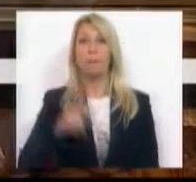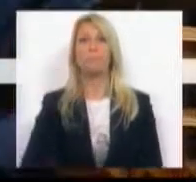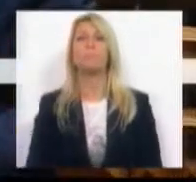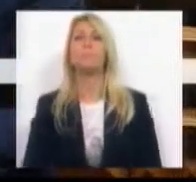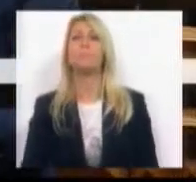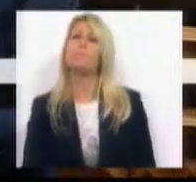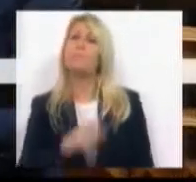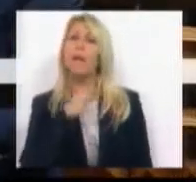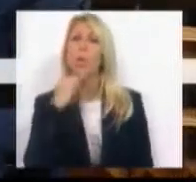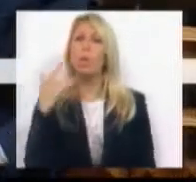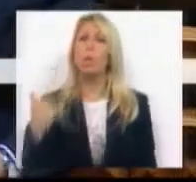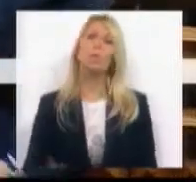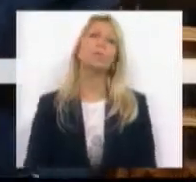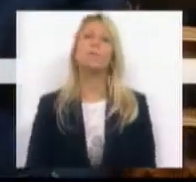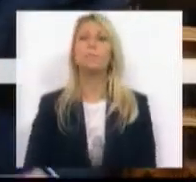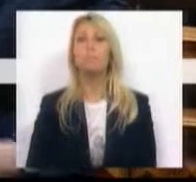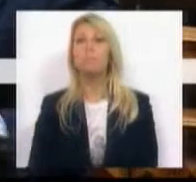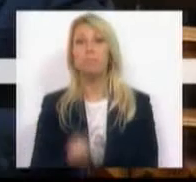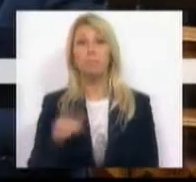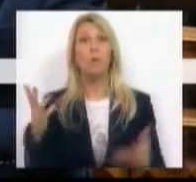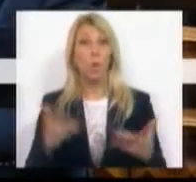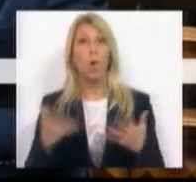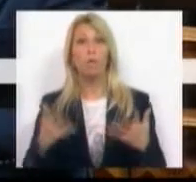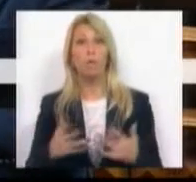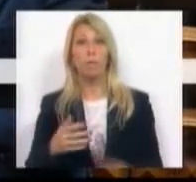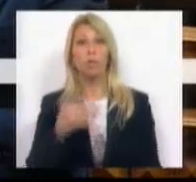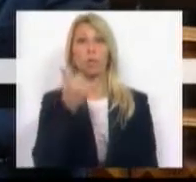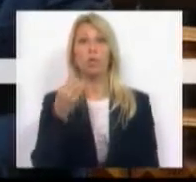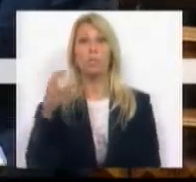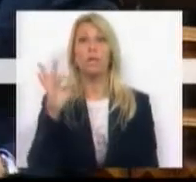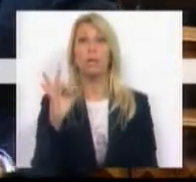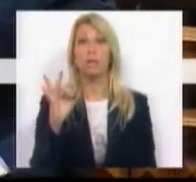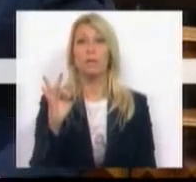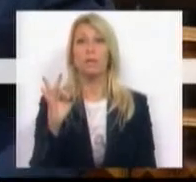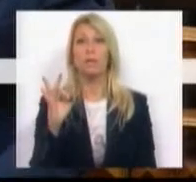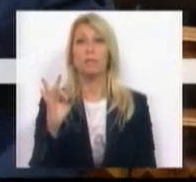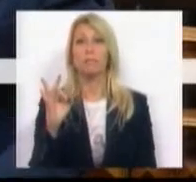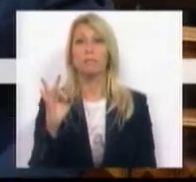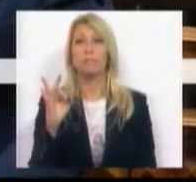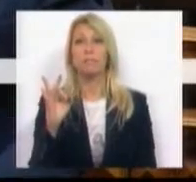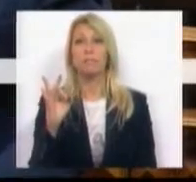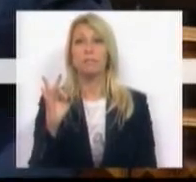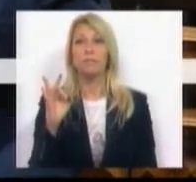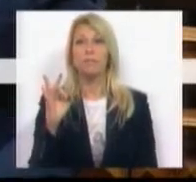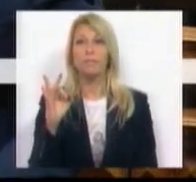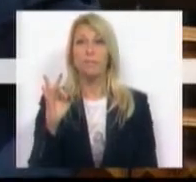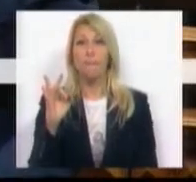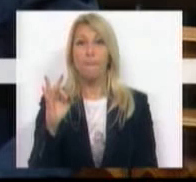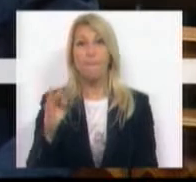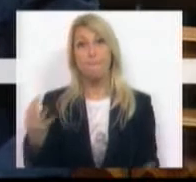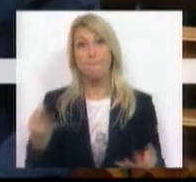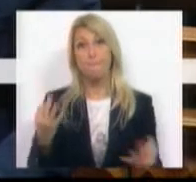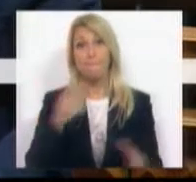é curioso que este orçamento de 2014 tenha sido